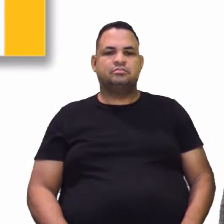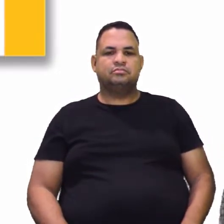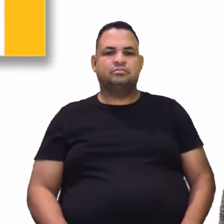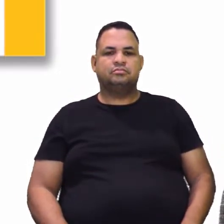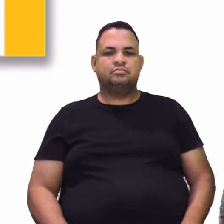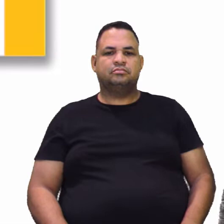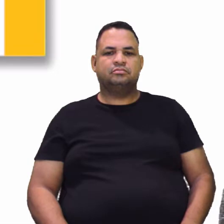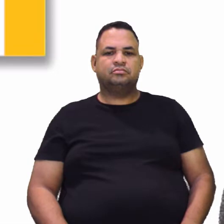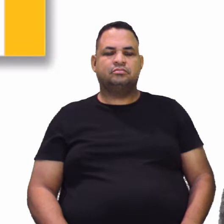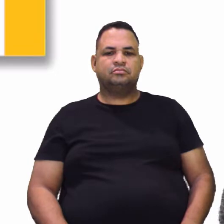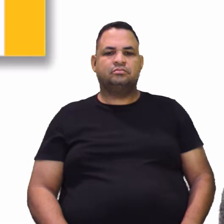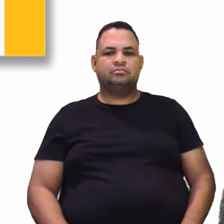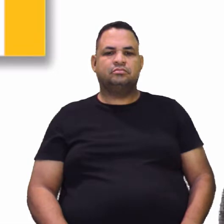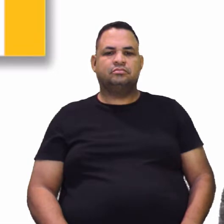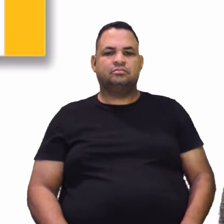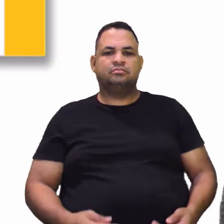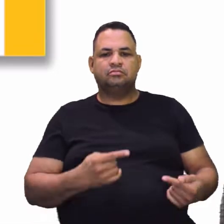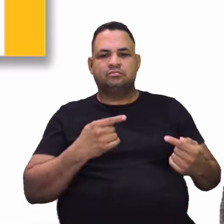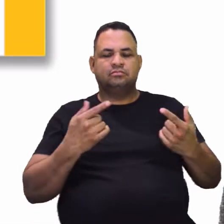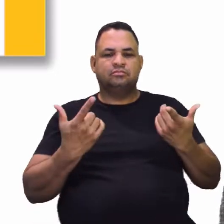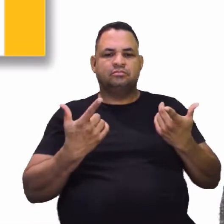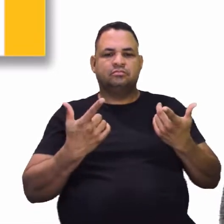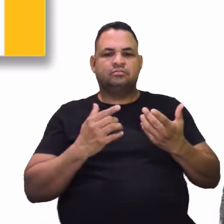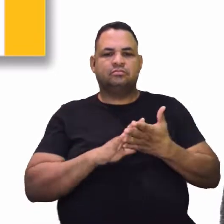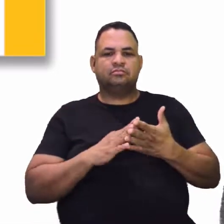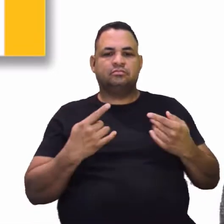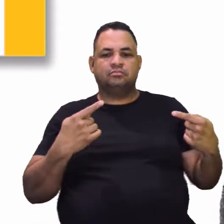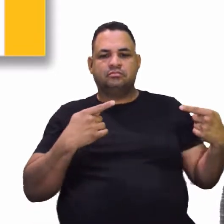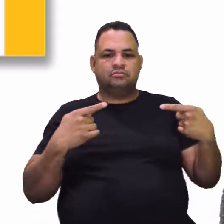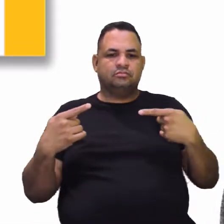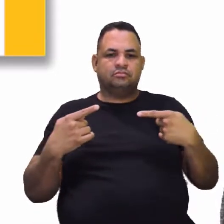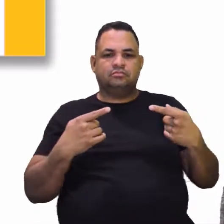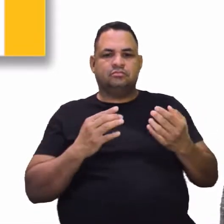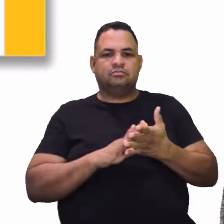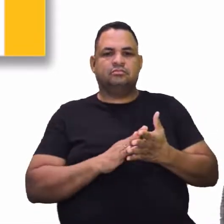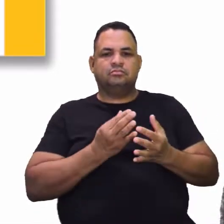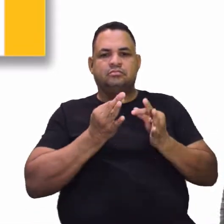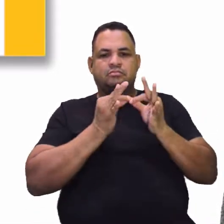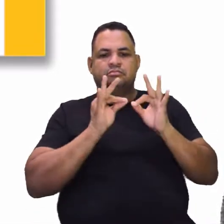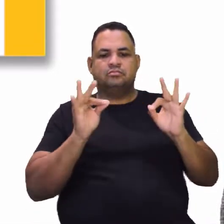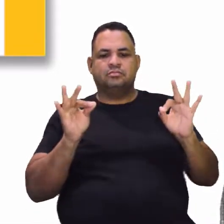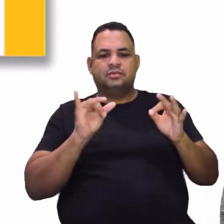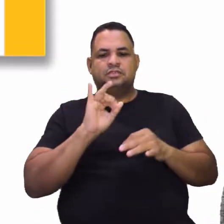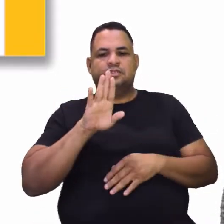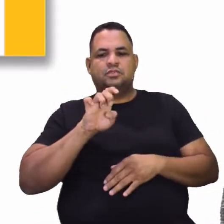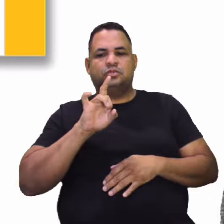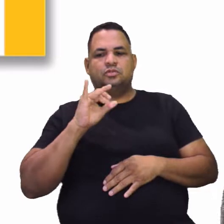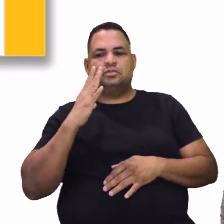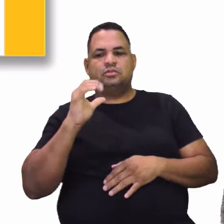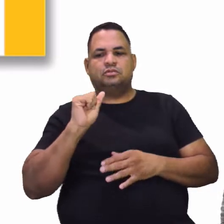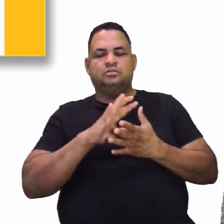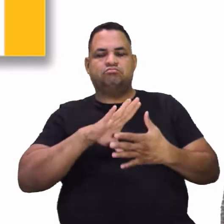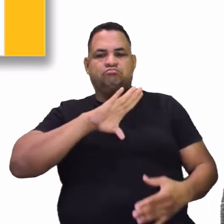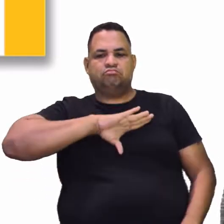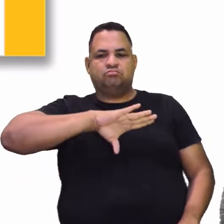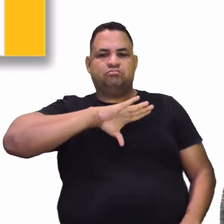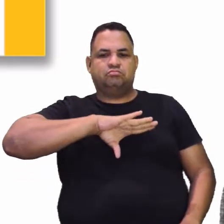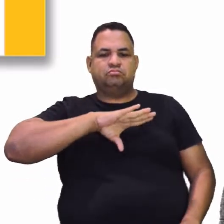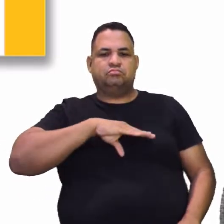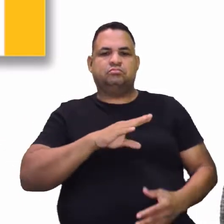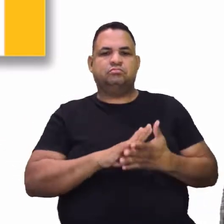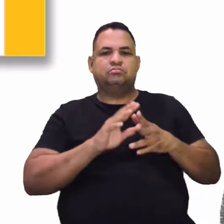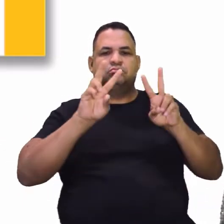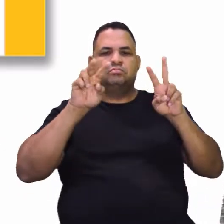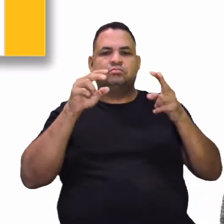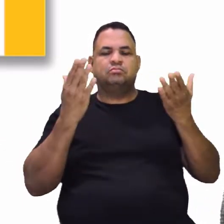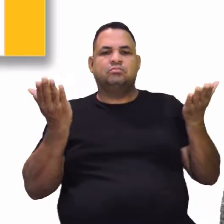Present, ele é ele é equivalente ao nosso presente do indicativo no português. O